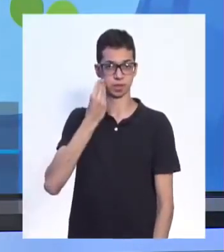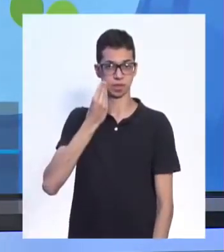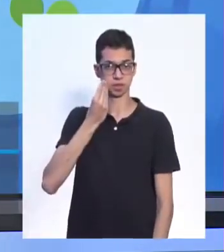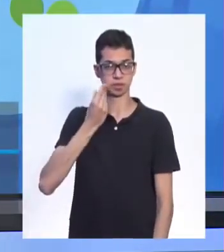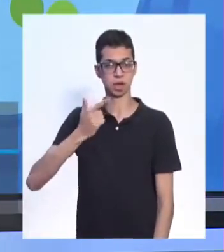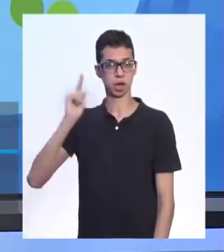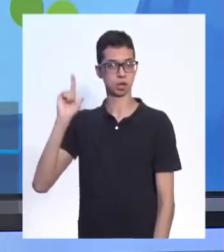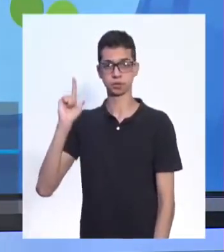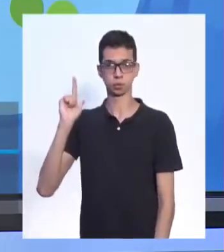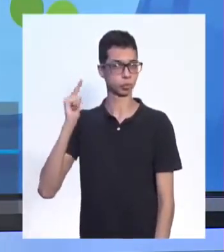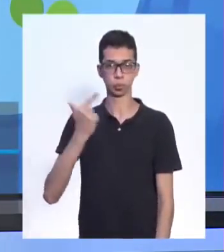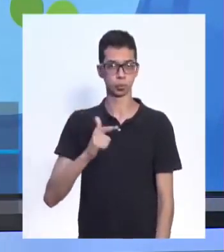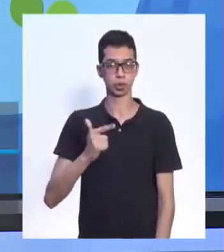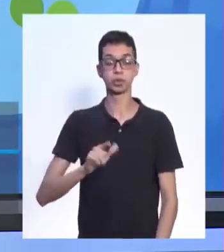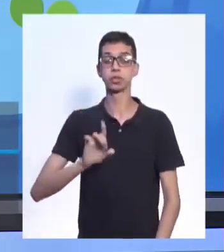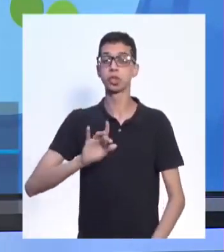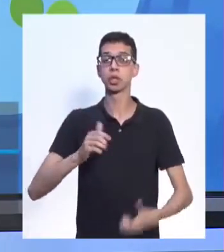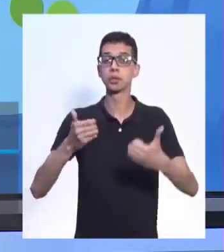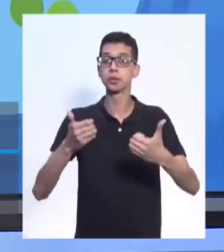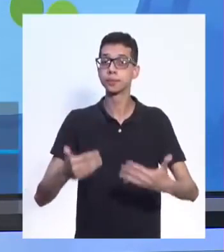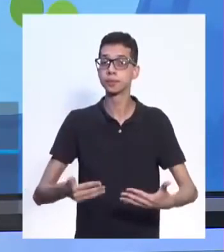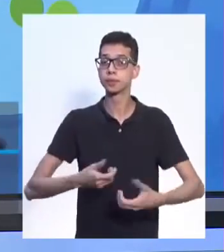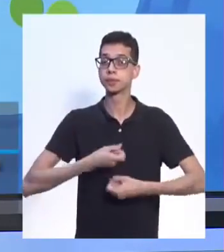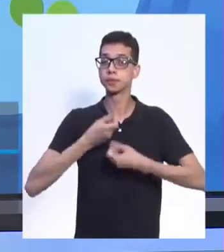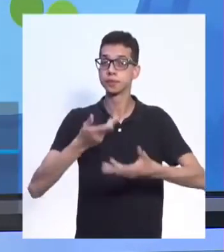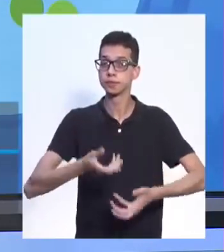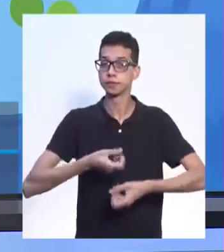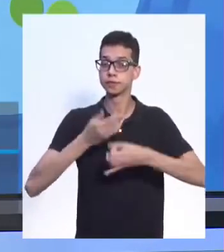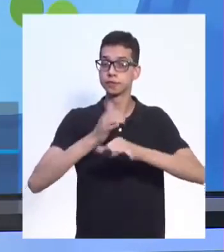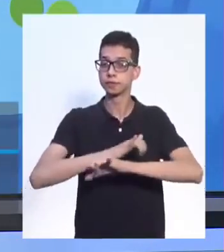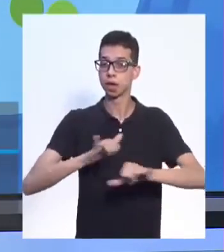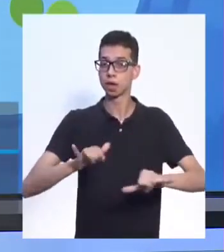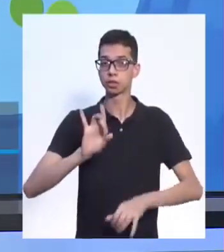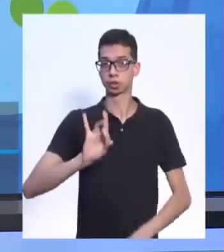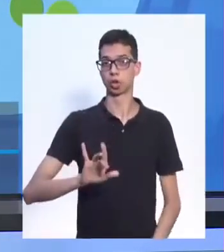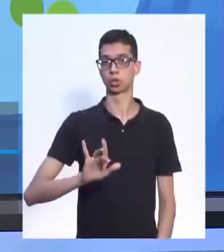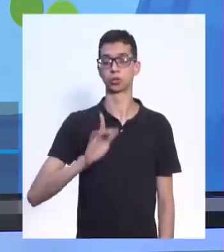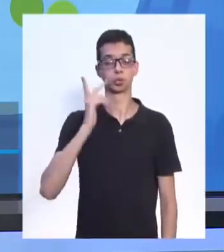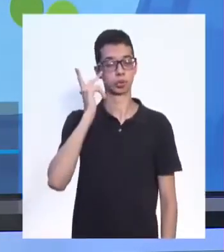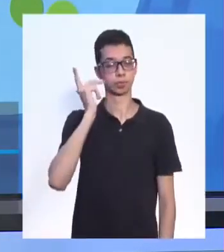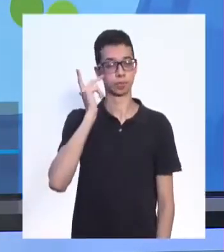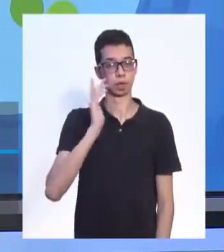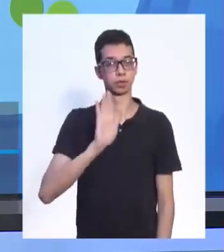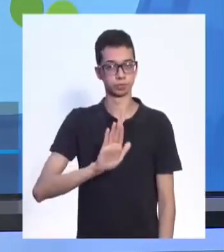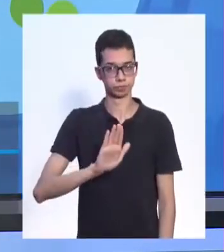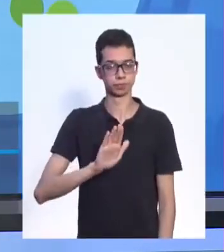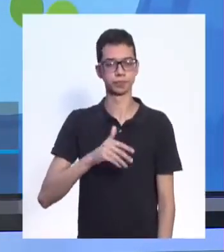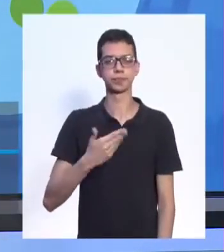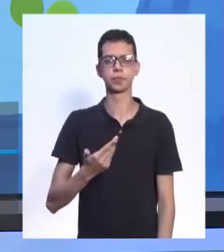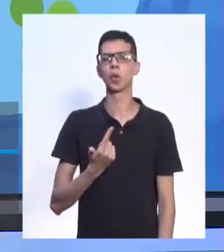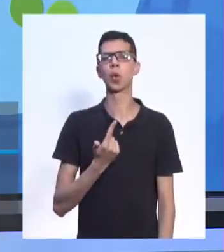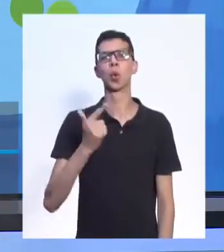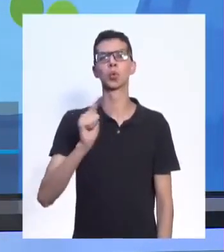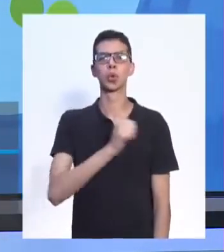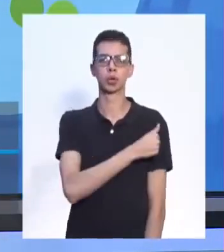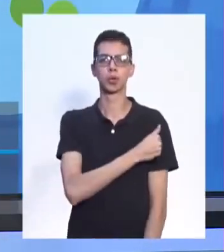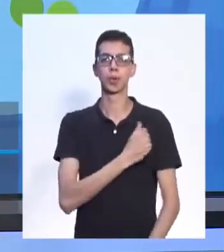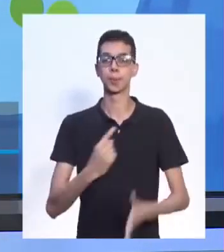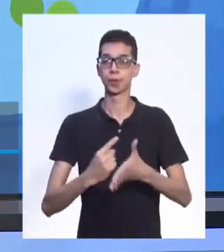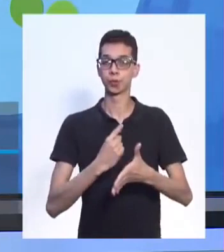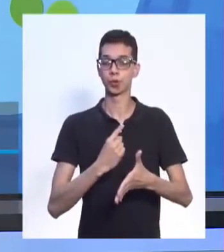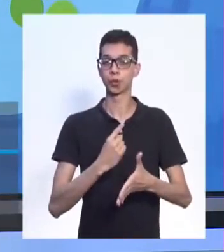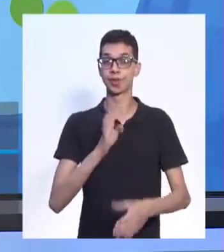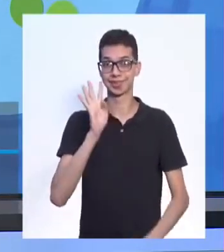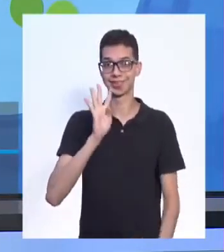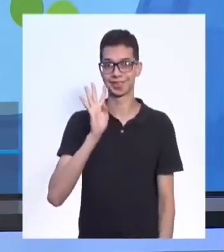que a gente está passando aqui é teórico, então, por isso que a gente, né, está fazendo toda essa fala. Teve um aluno que perguntou aqui, que eu achei bem legal, que ele